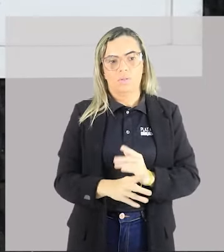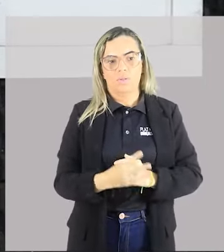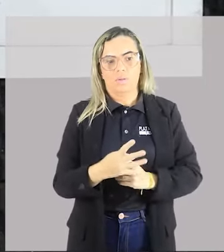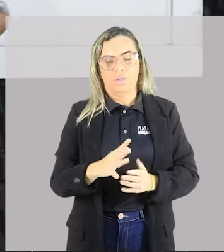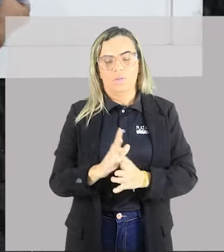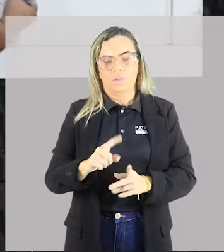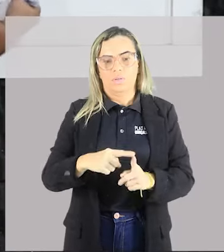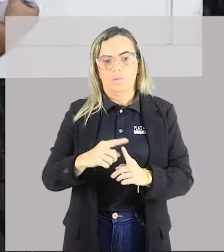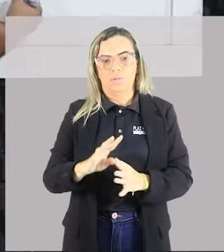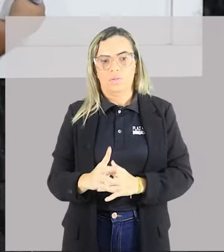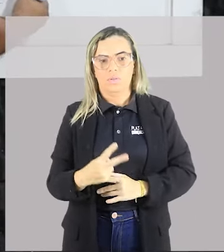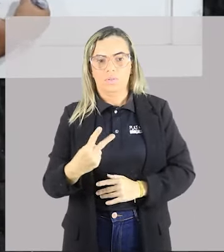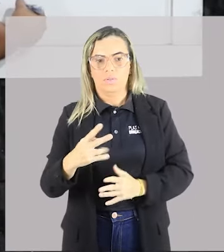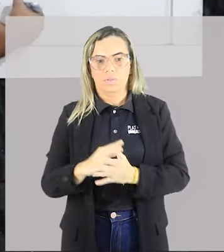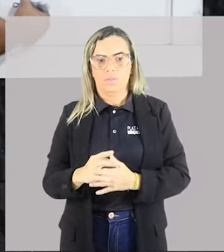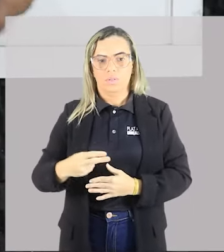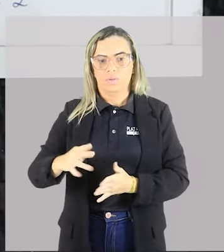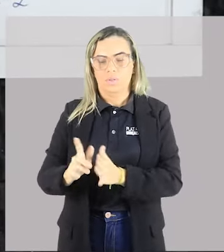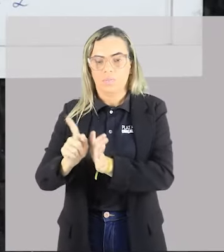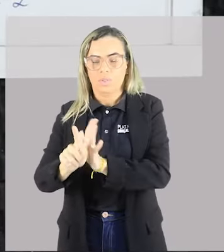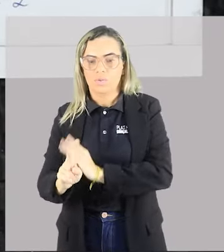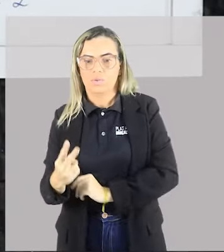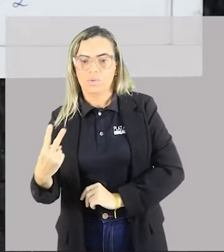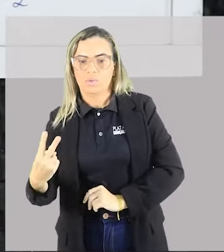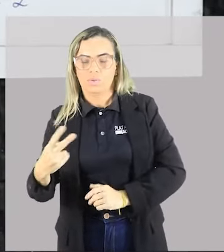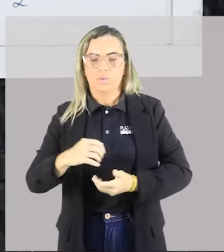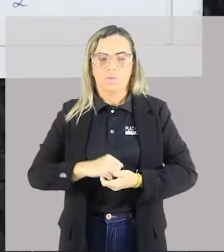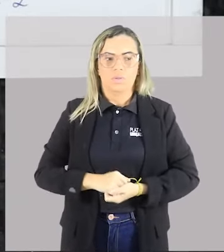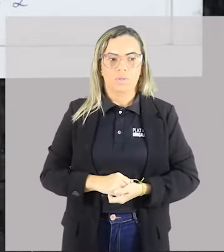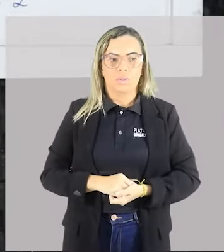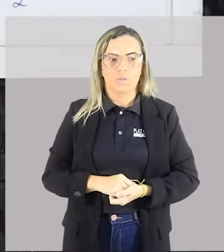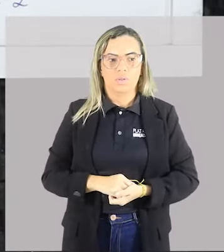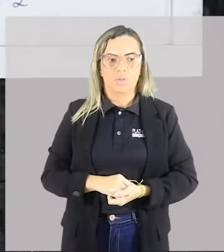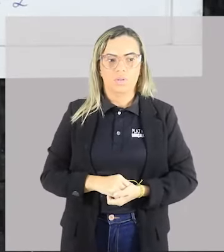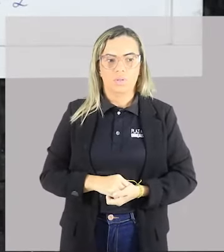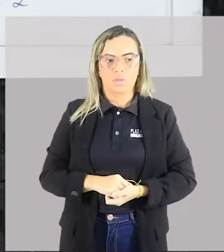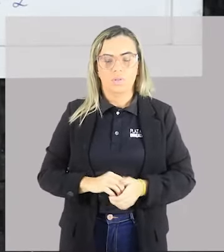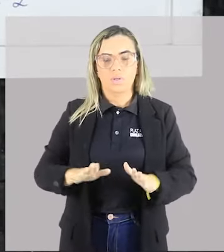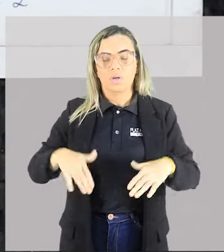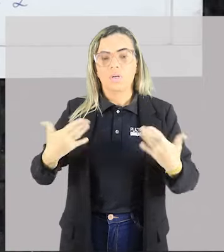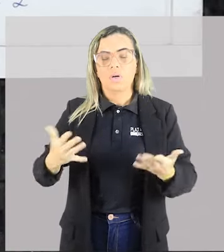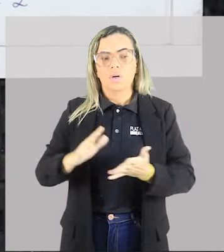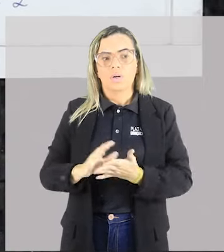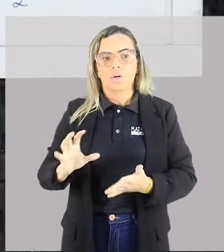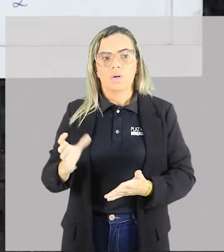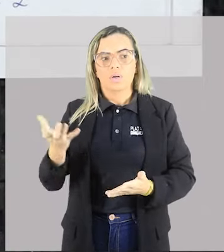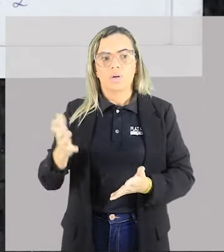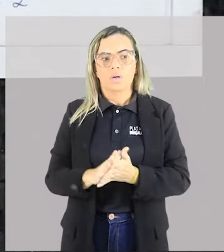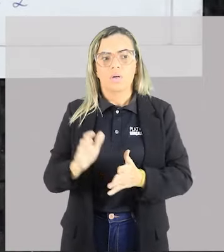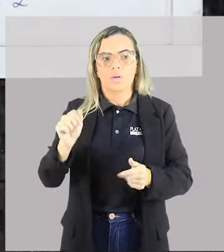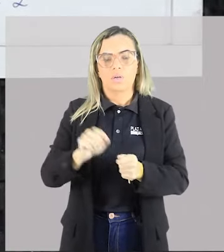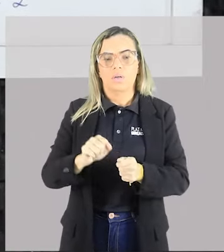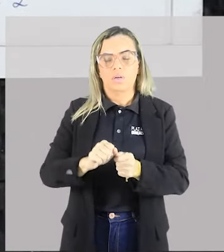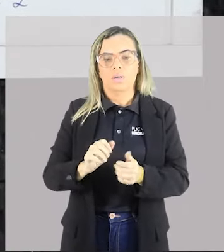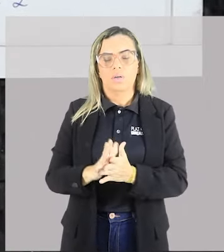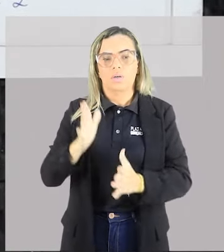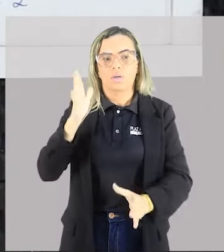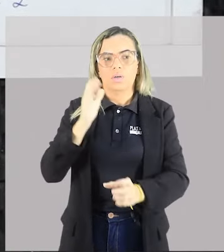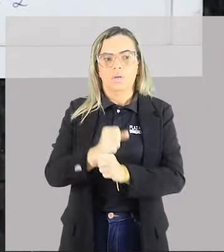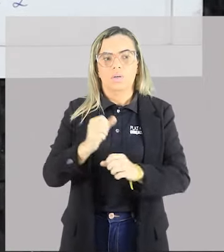2 dá -2 professor e se acontecer de Eu a gente fazer essa conta